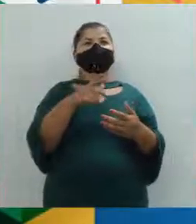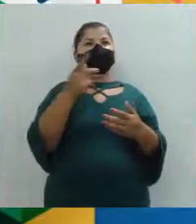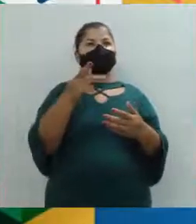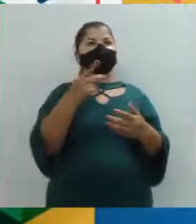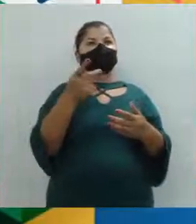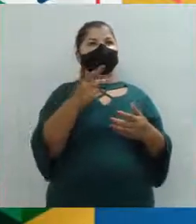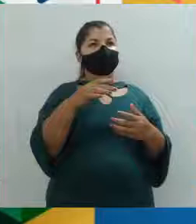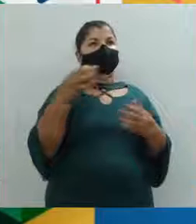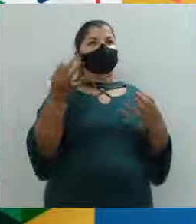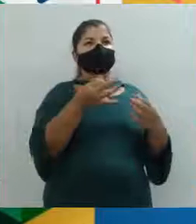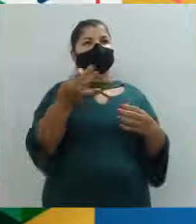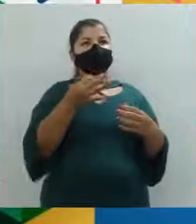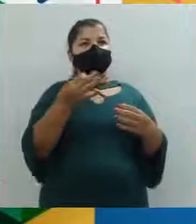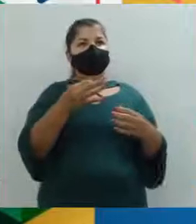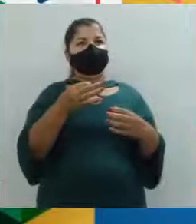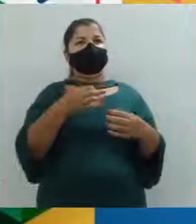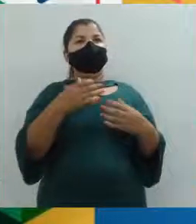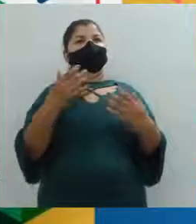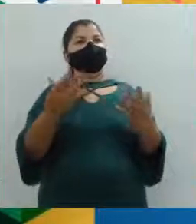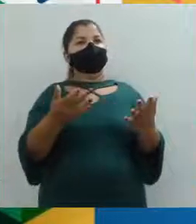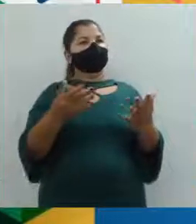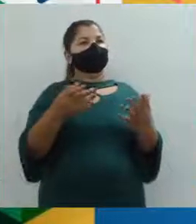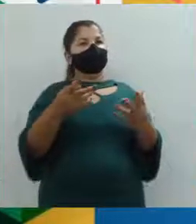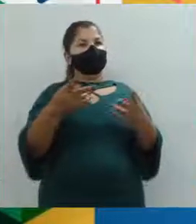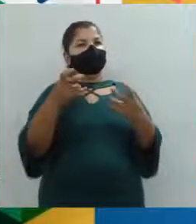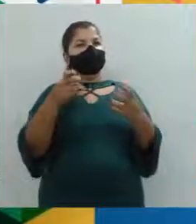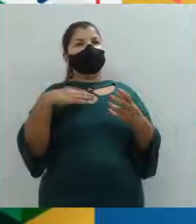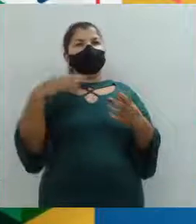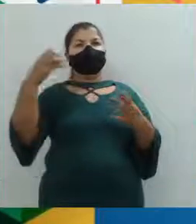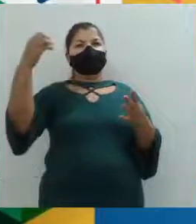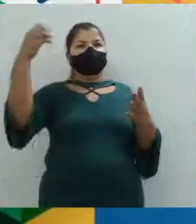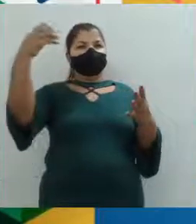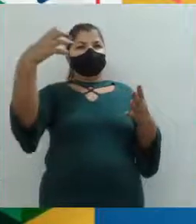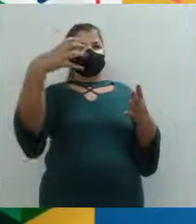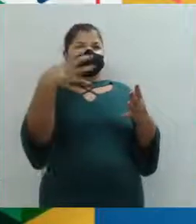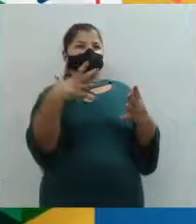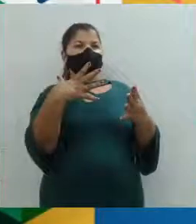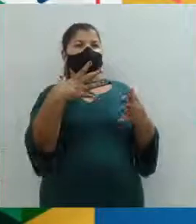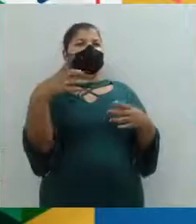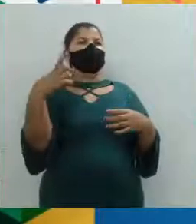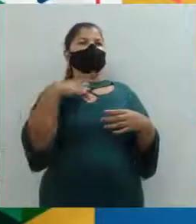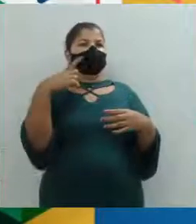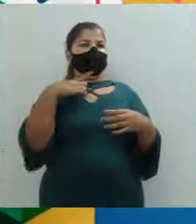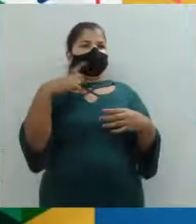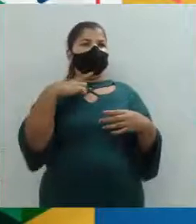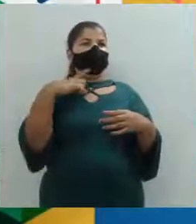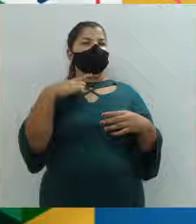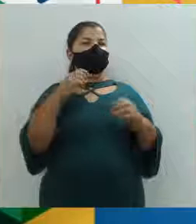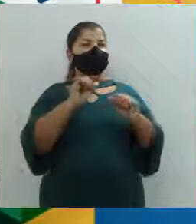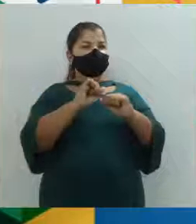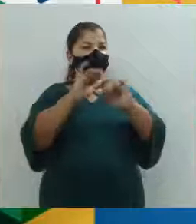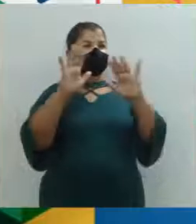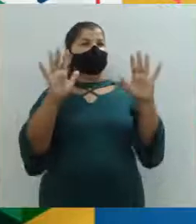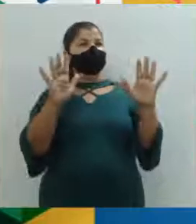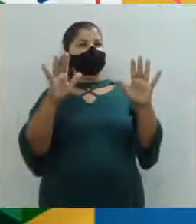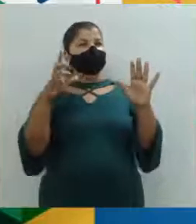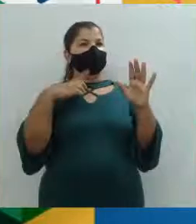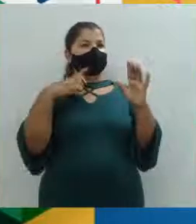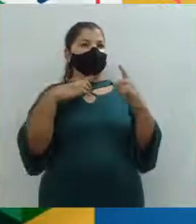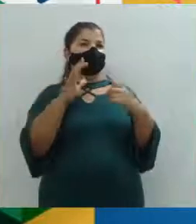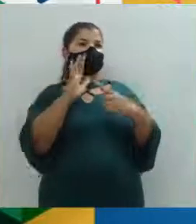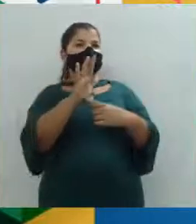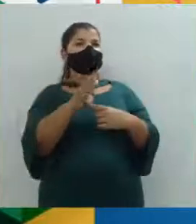bem feita, perfeita, e você percebe que a luz está incidindo sobre ela, e é o que dá a ideia